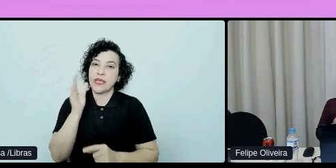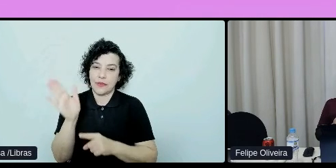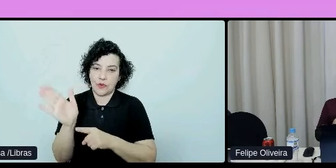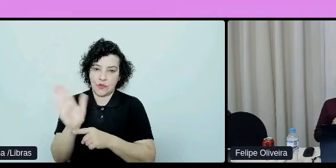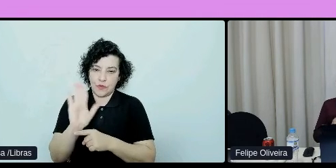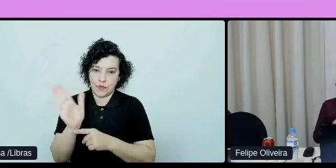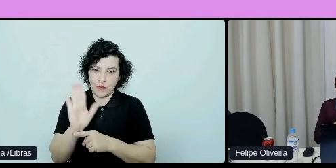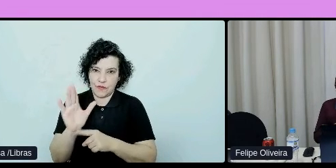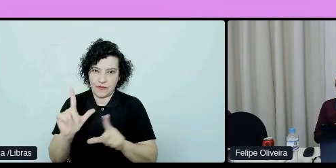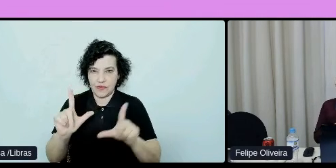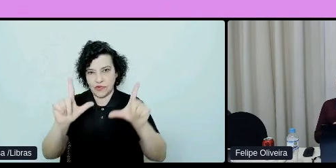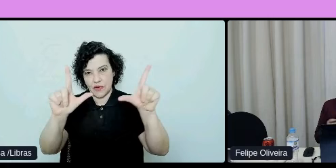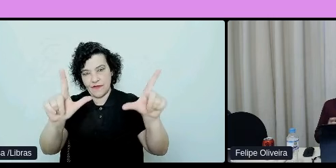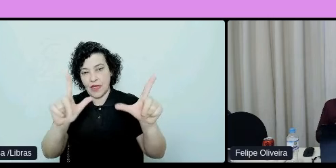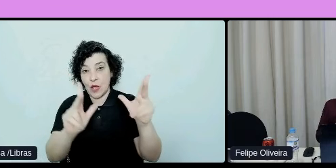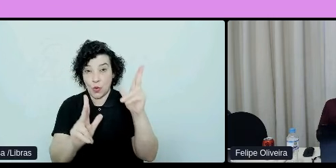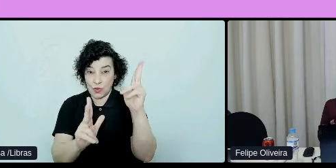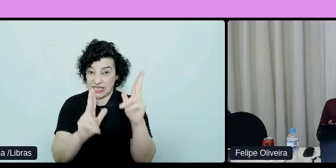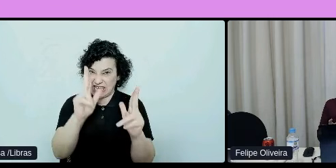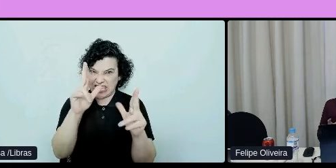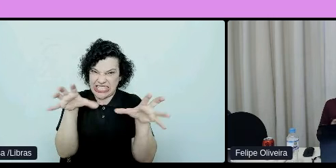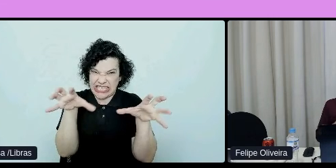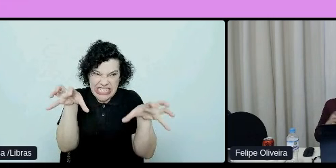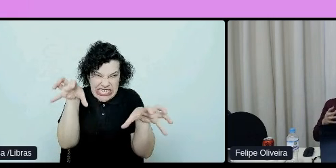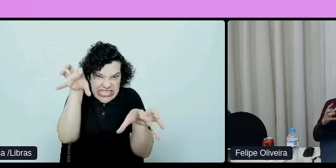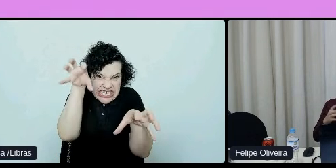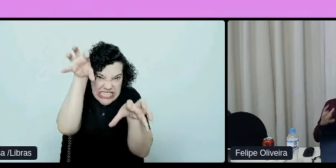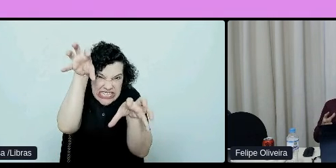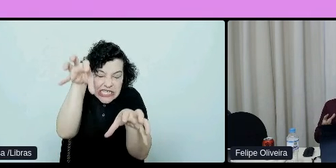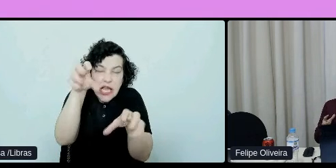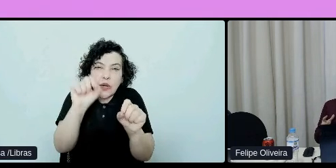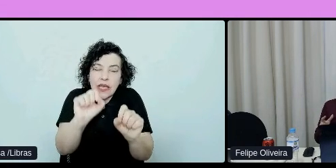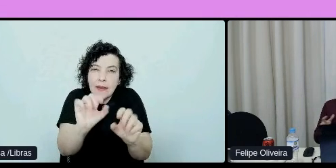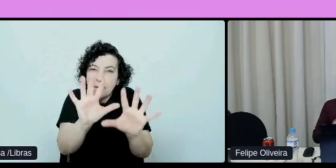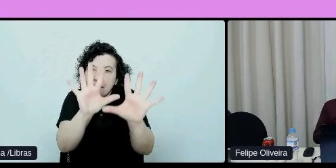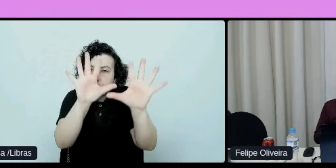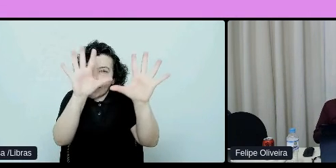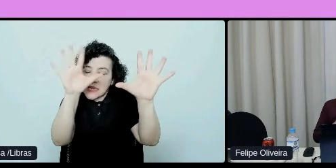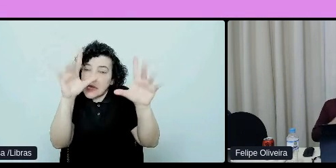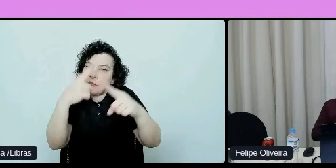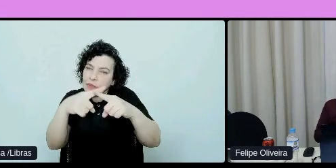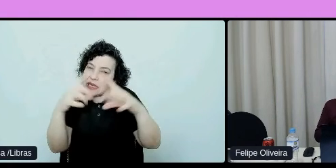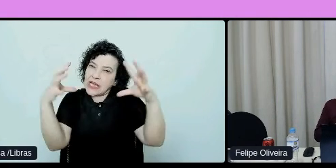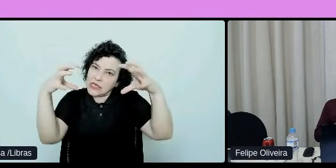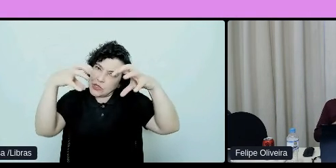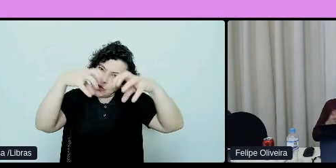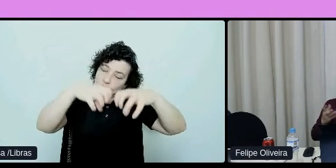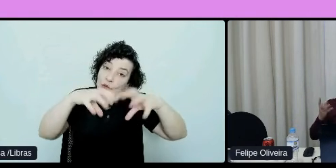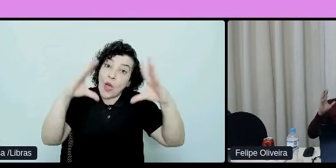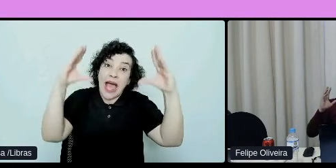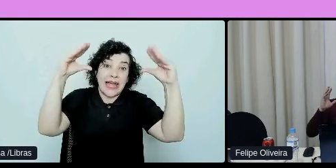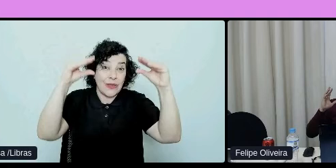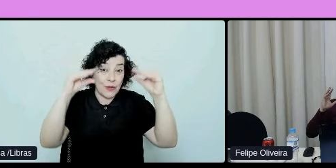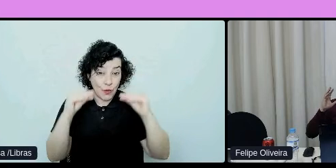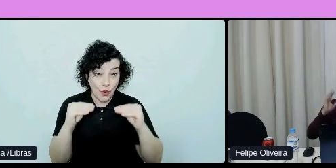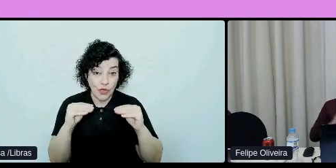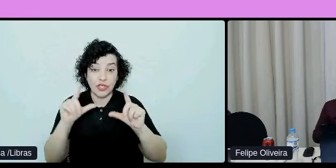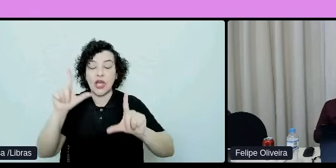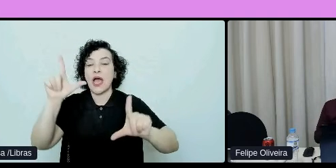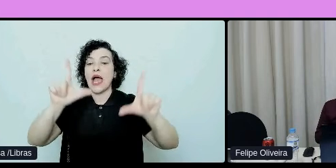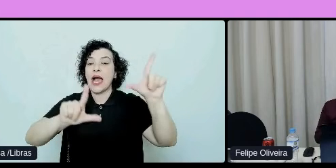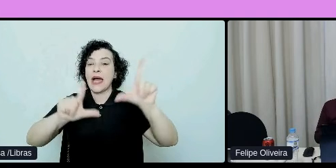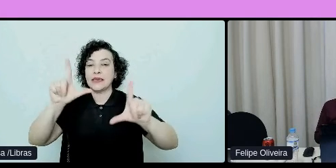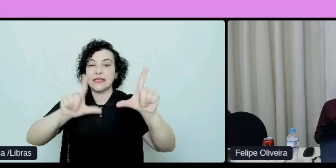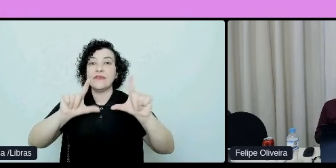ou um seriado de terror, a gente coloca o brilho um pouco mais, porque é um seriado mais escuro. Todo o resto, principalmente à noite, a TV fica no brilho